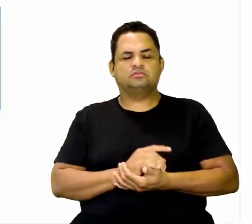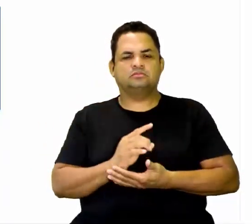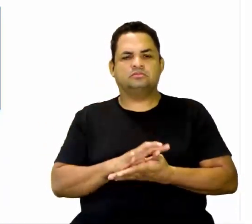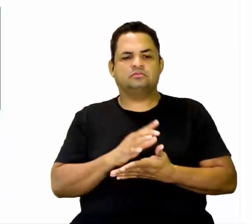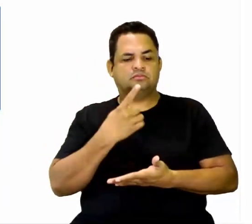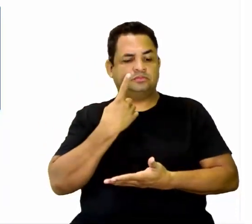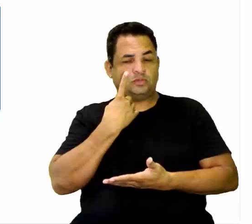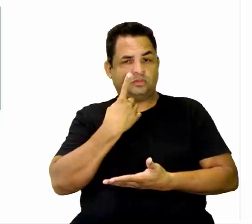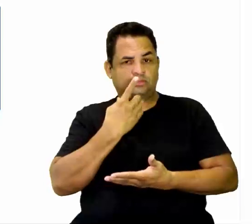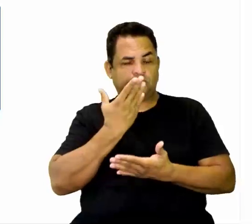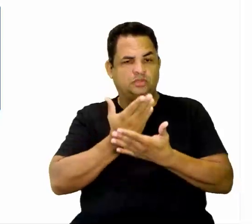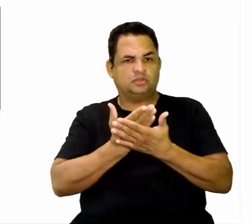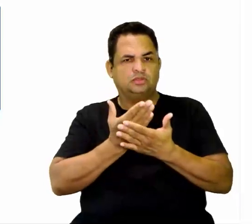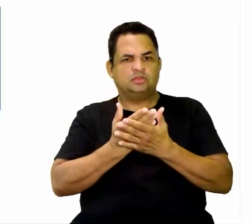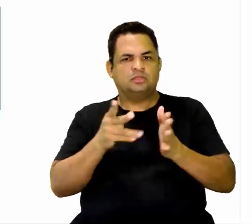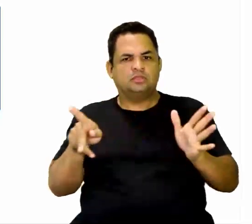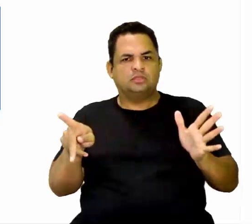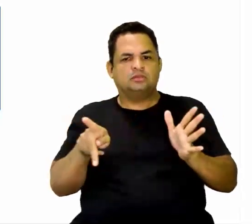vimos as